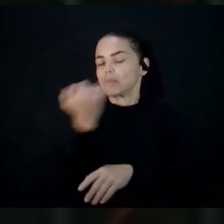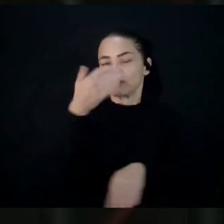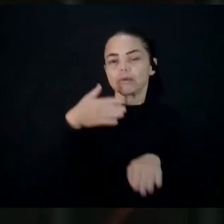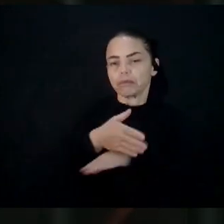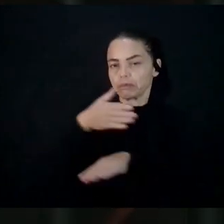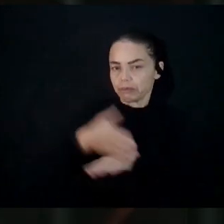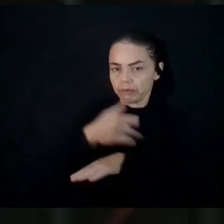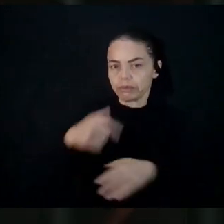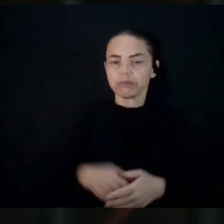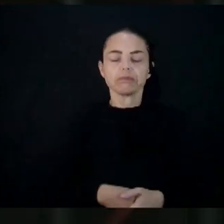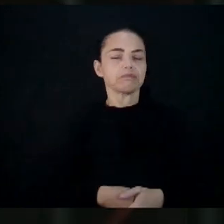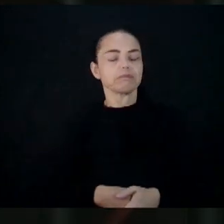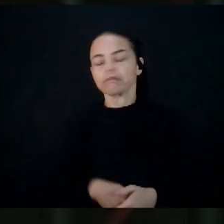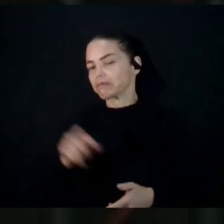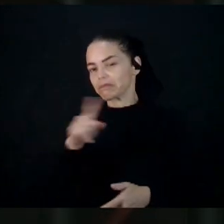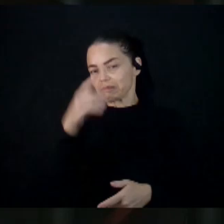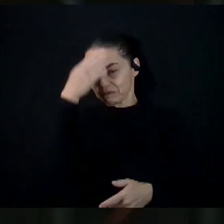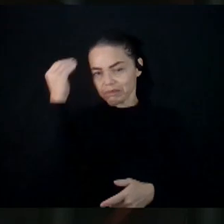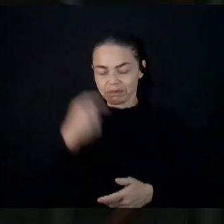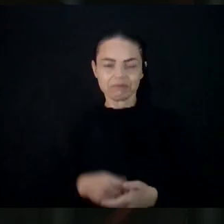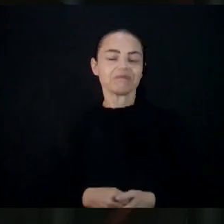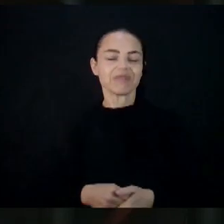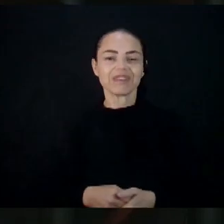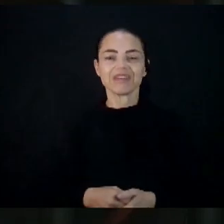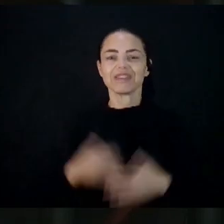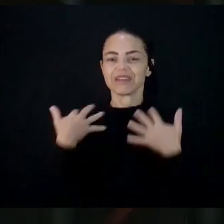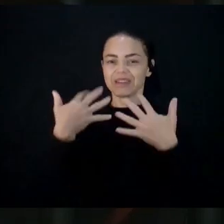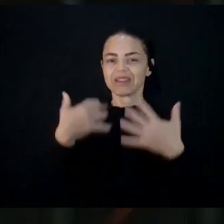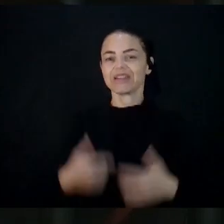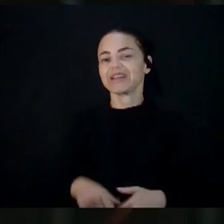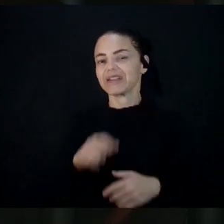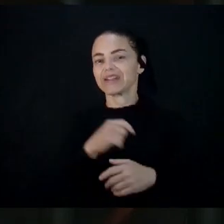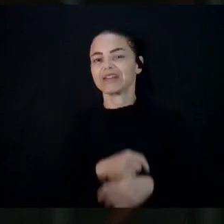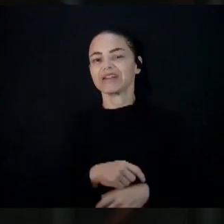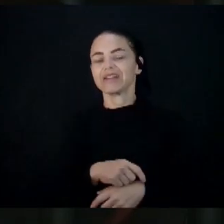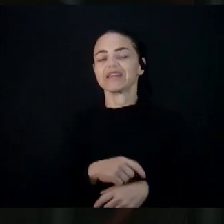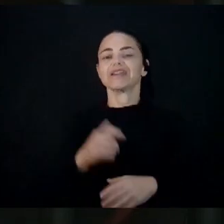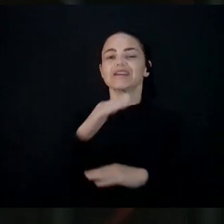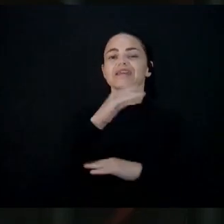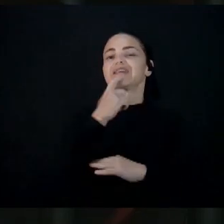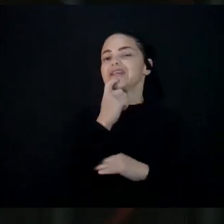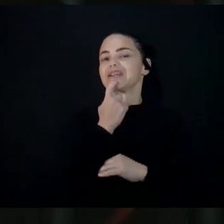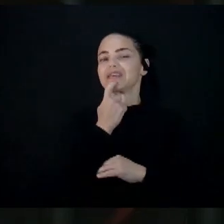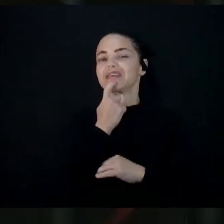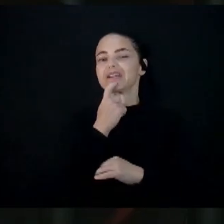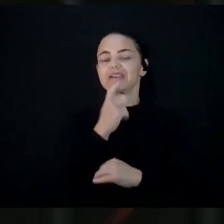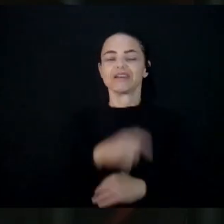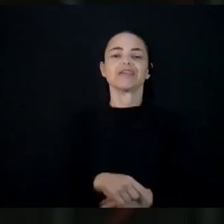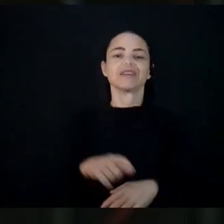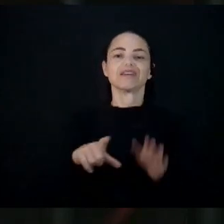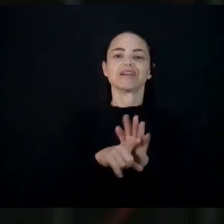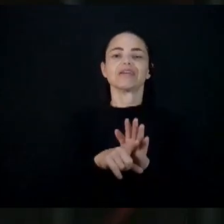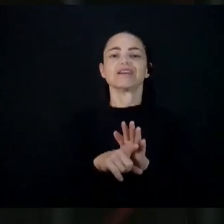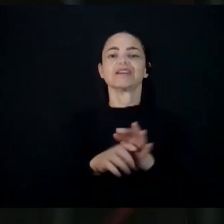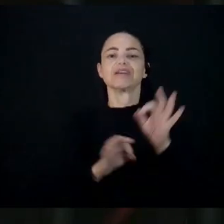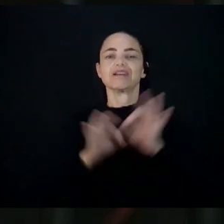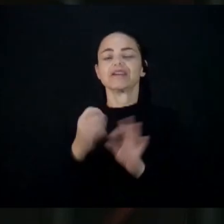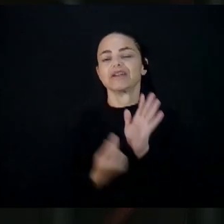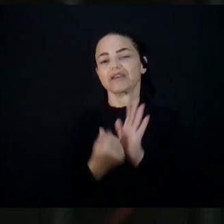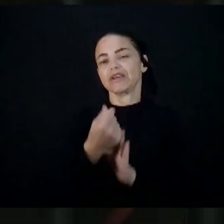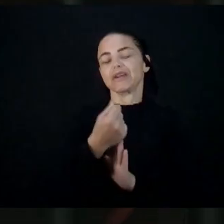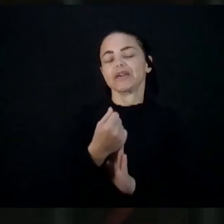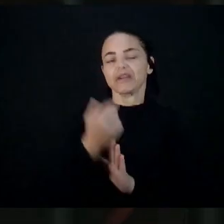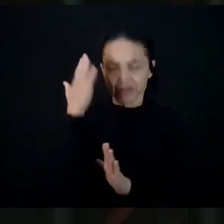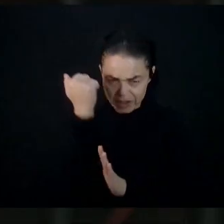participar e não esqueça, então, audiência pública na Câmara de Campinas, Lei de Diretrizes Orçamentárias. Você sabe o que é